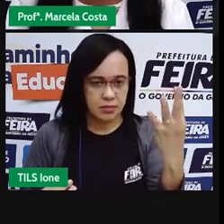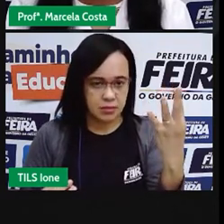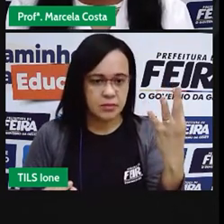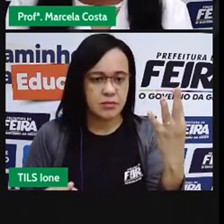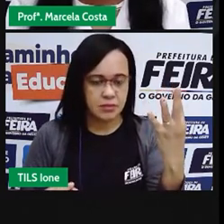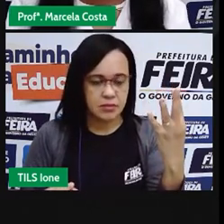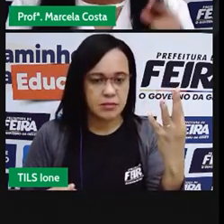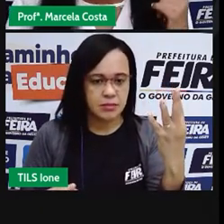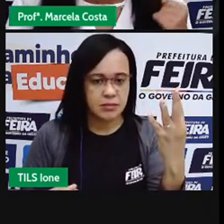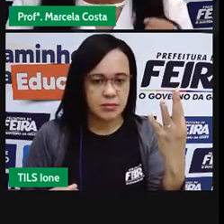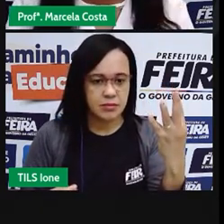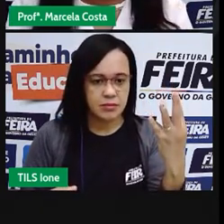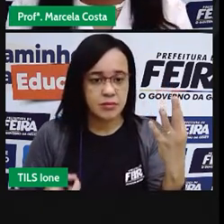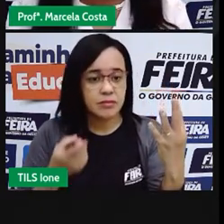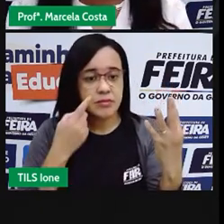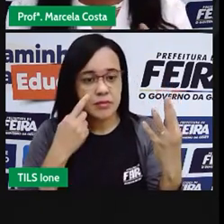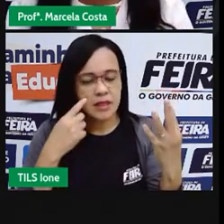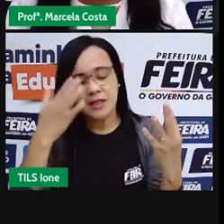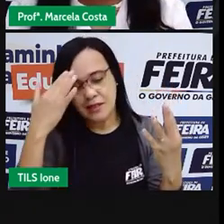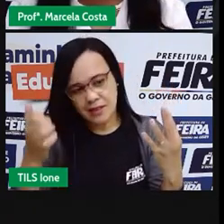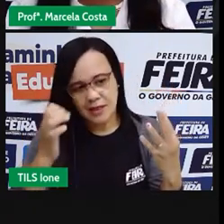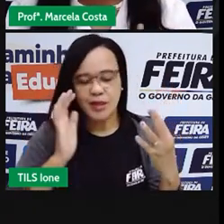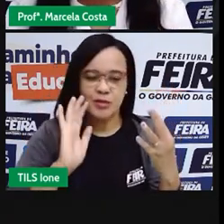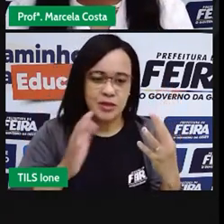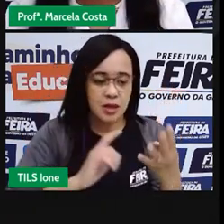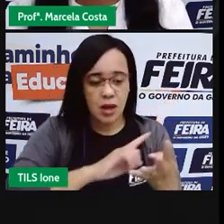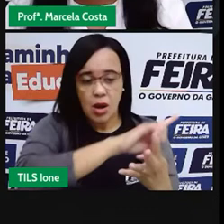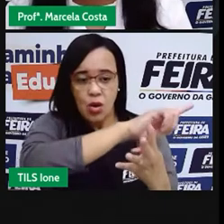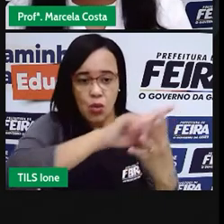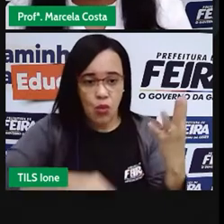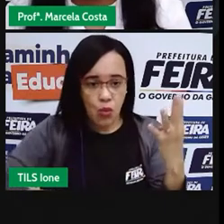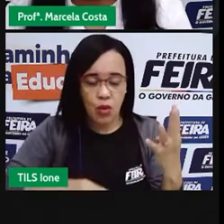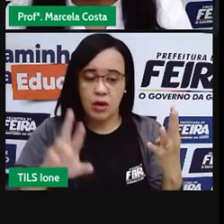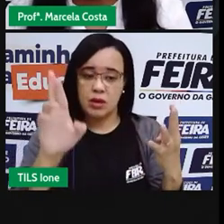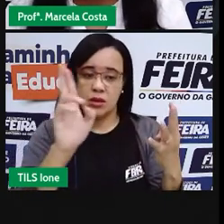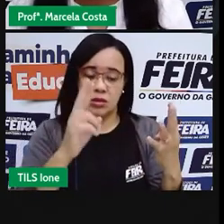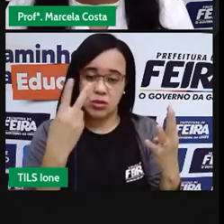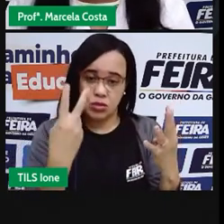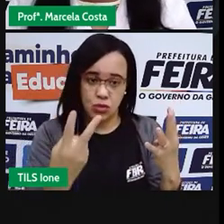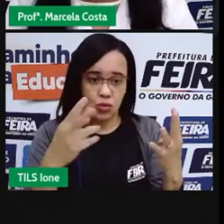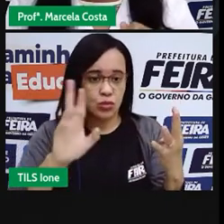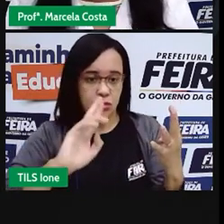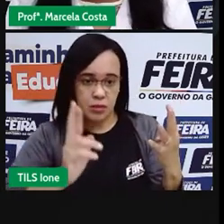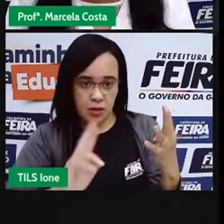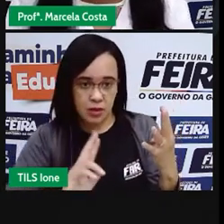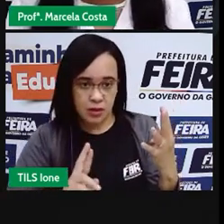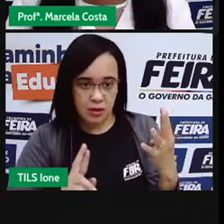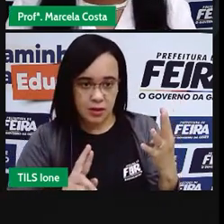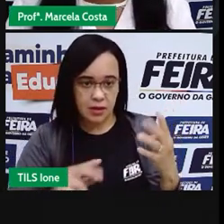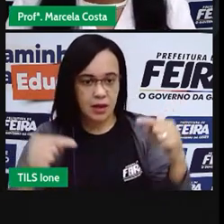1, 2, 3, 4. Então você já sabe que 4 notas de R$2